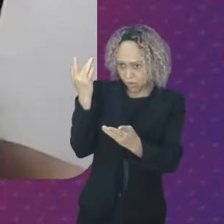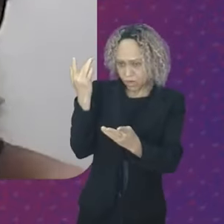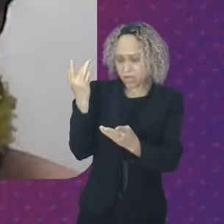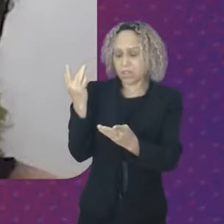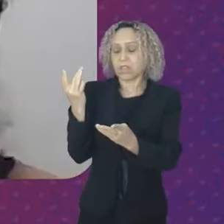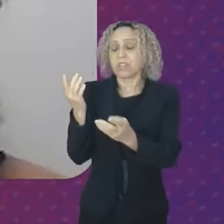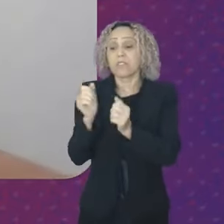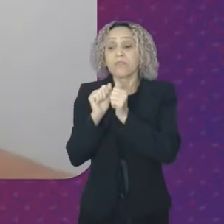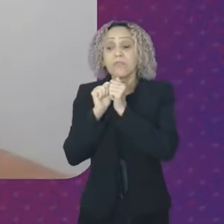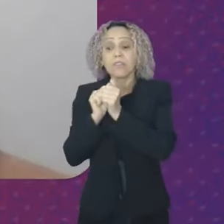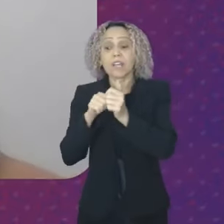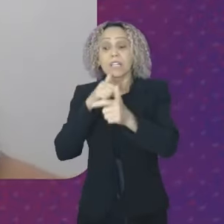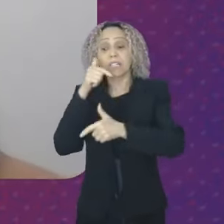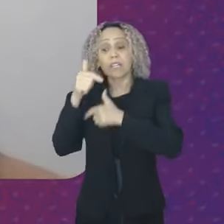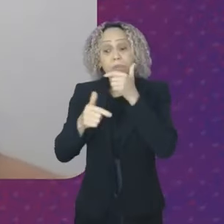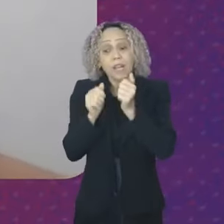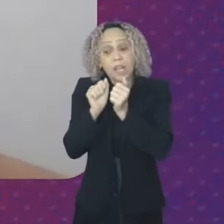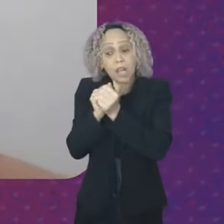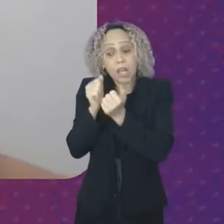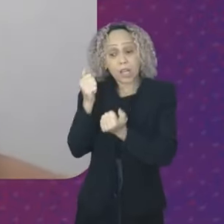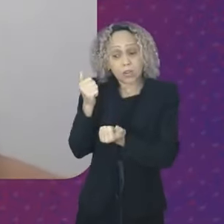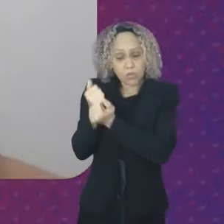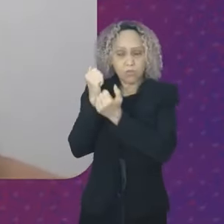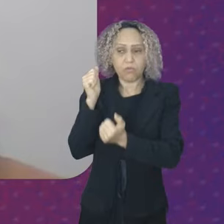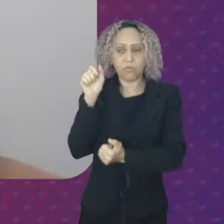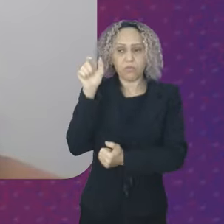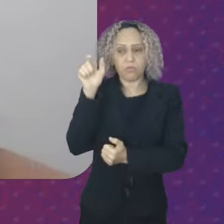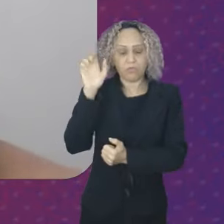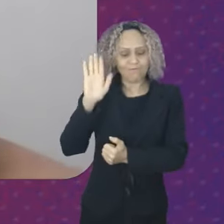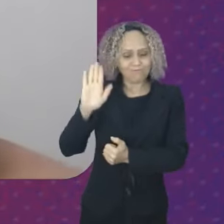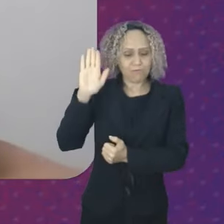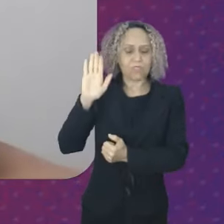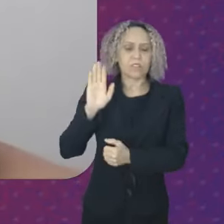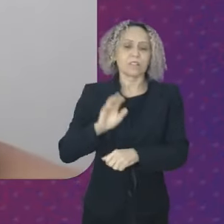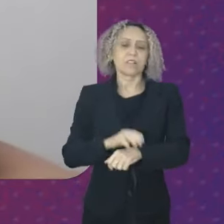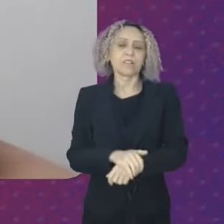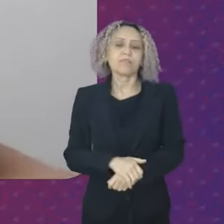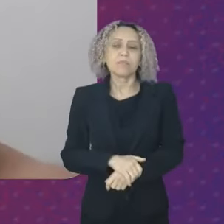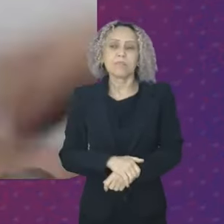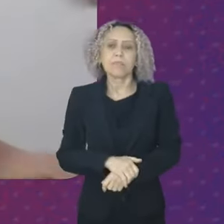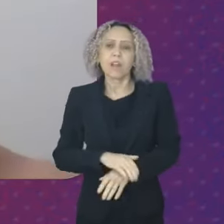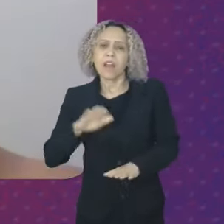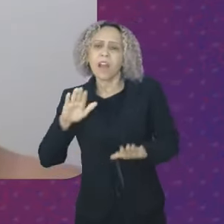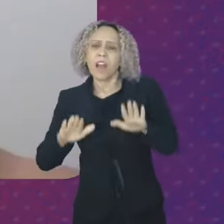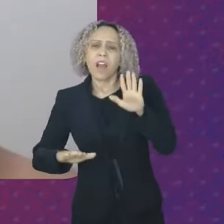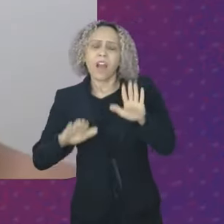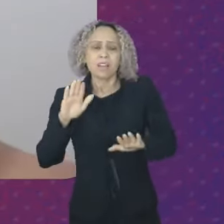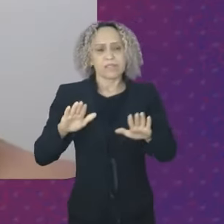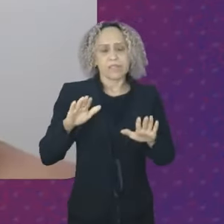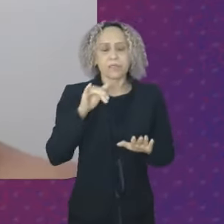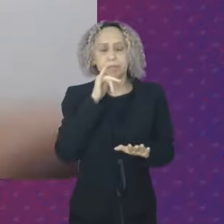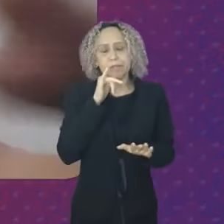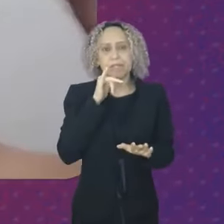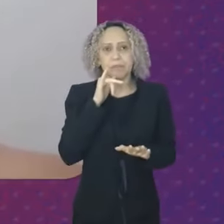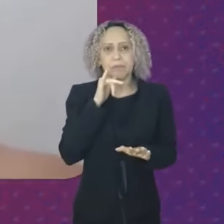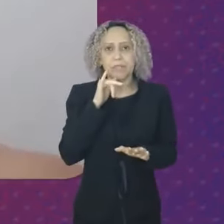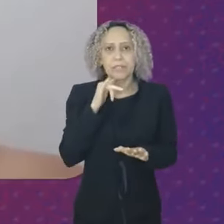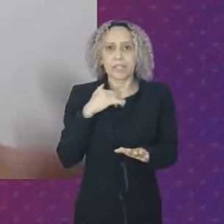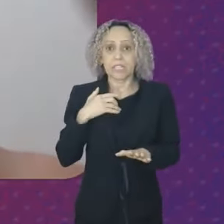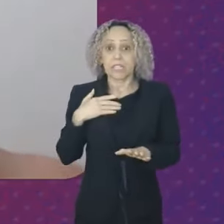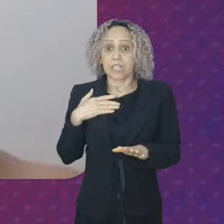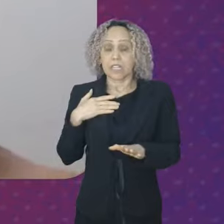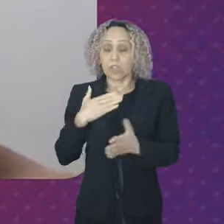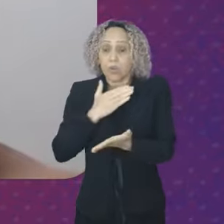público. Às vezes a gente entra numa campanha eleitoral querendo fazer uma comunicação para todo mundo. Não, eu